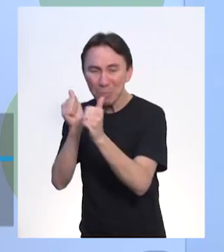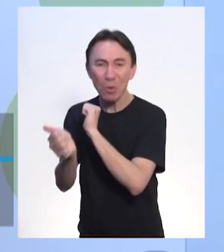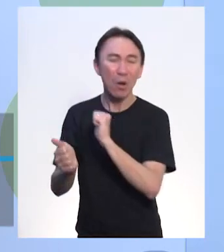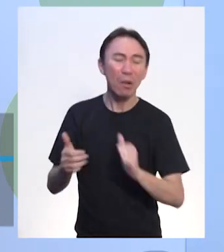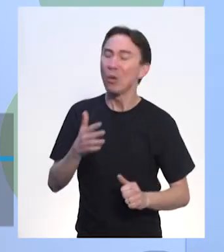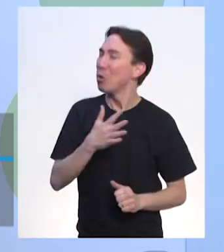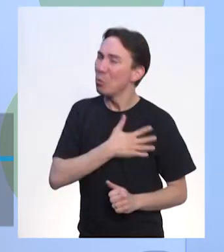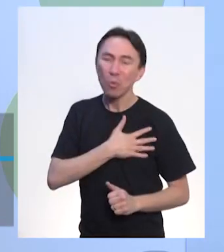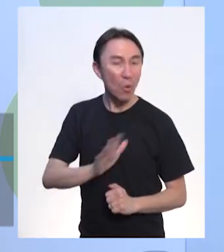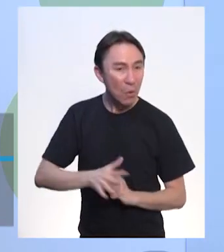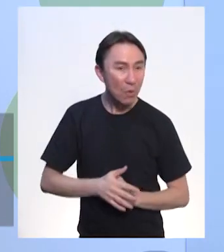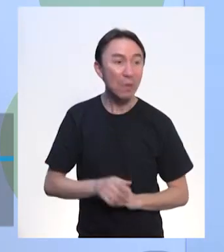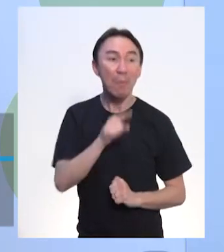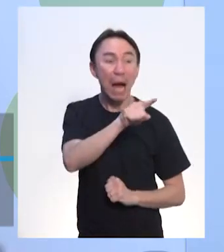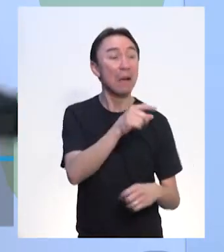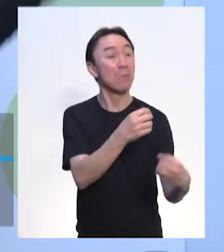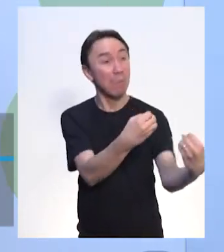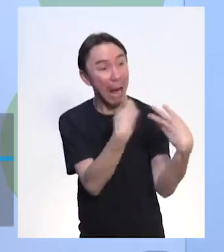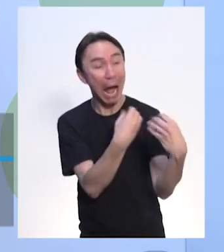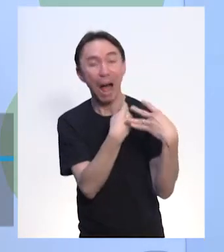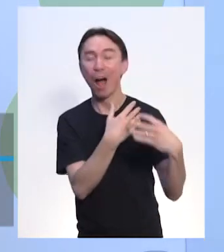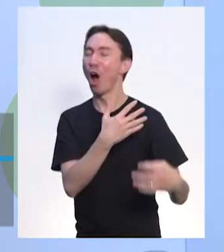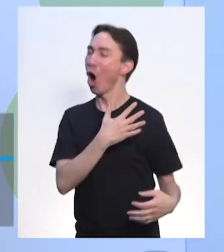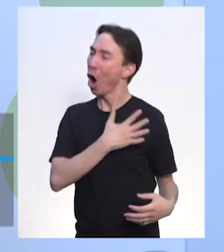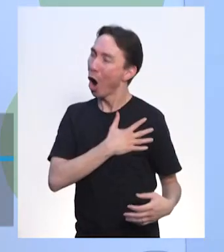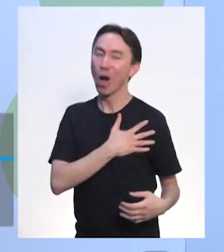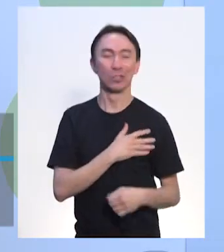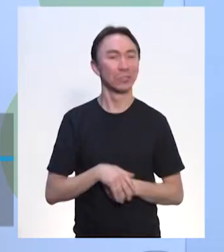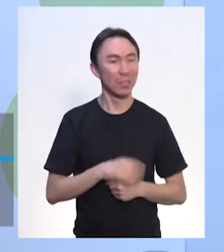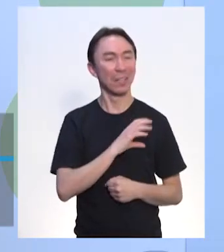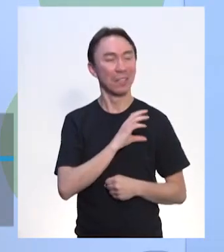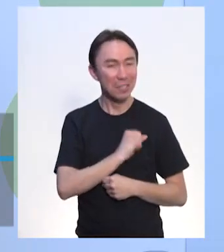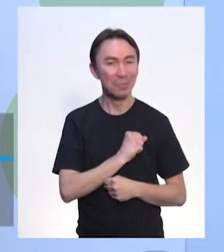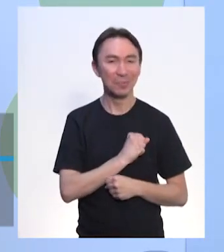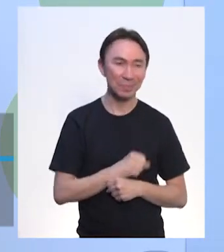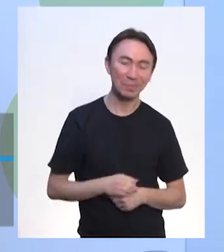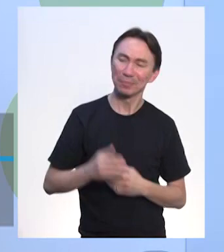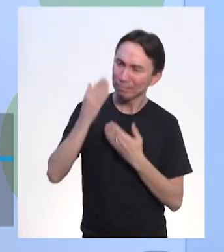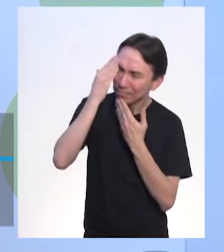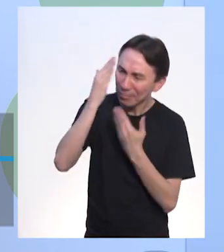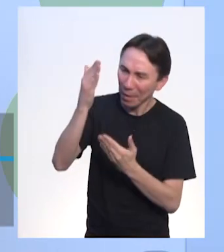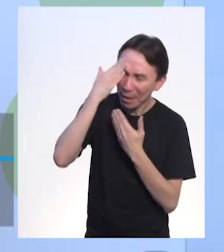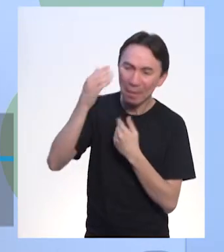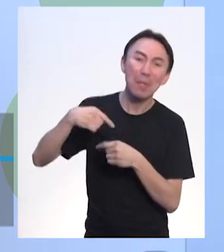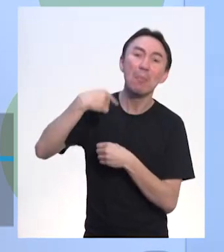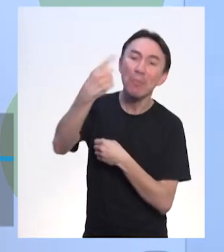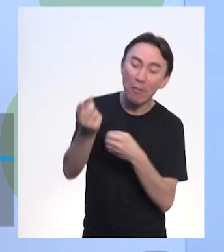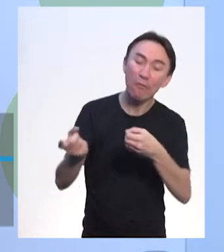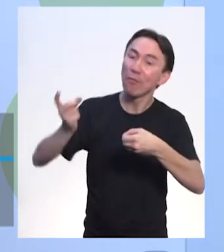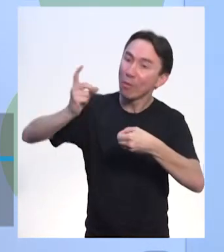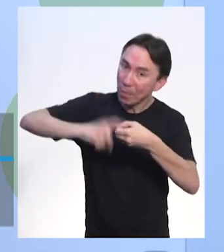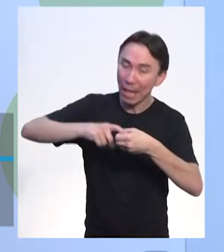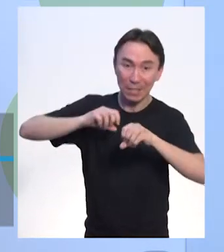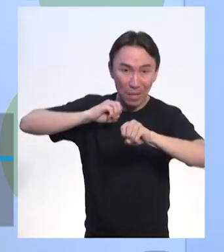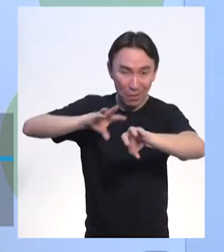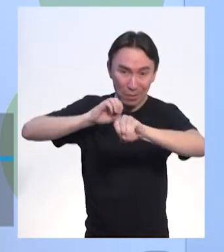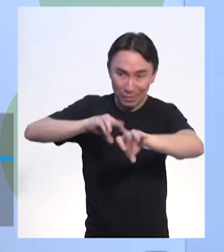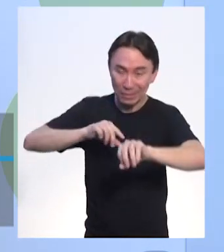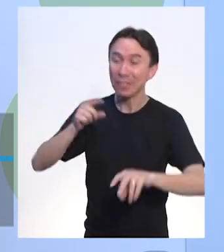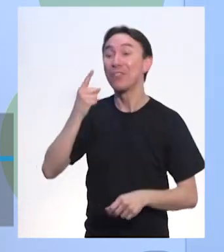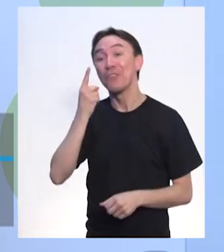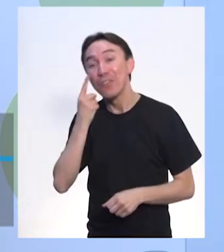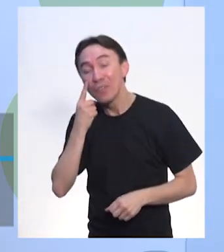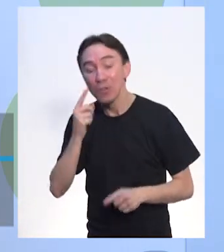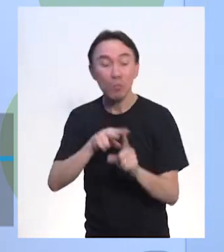de vocês. Muito obrigada. E aí, quando retornarem às aulas, você vai olhar de outra maneira aí as aulas de educação física, né?